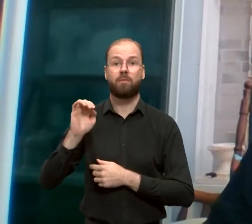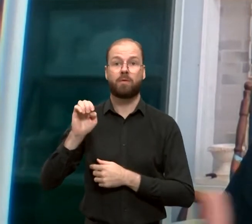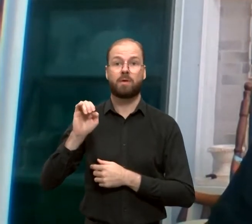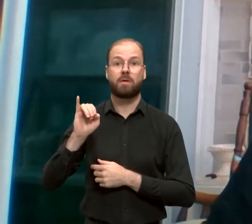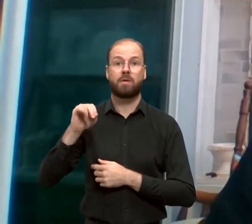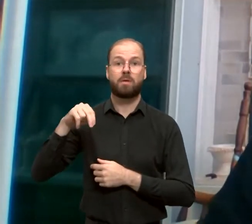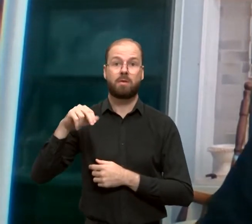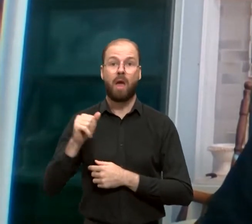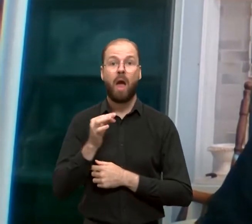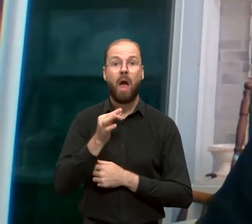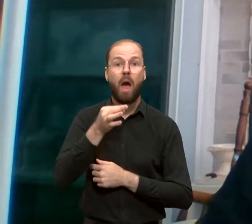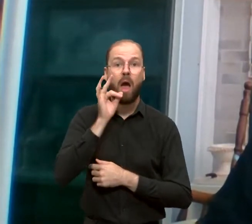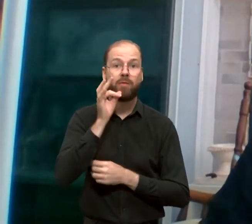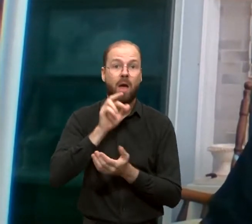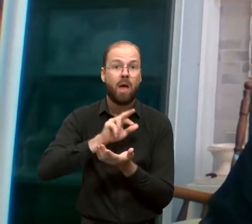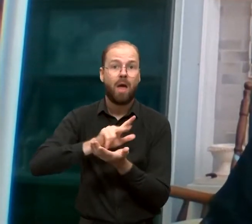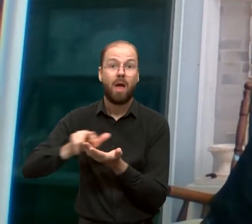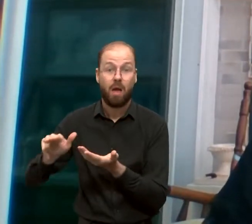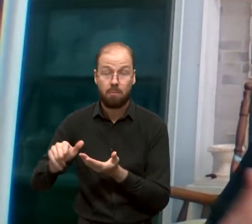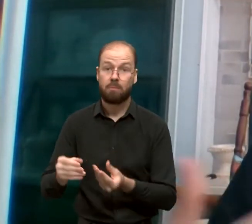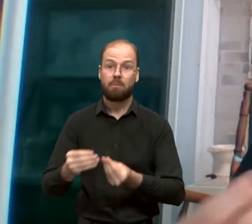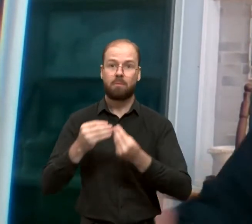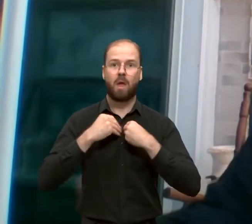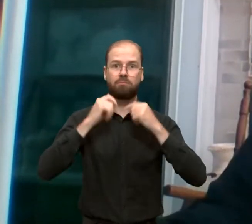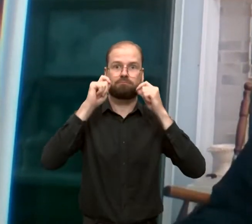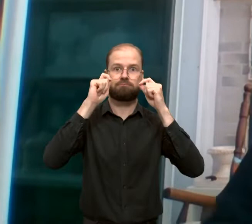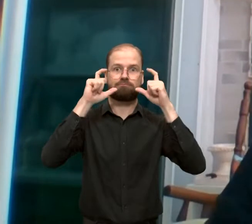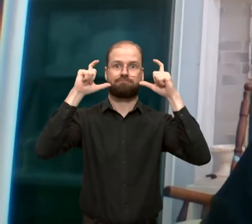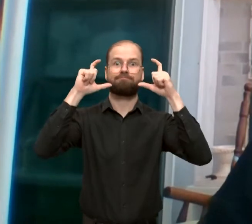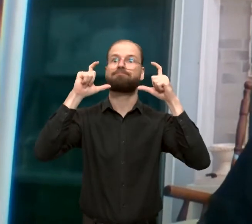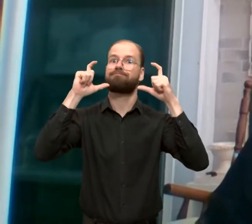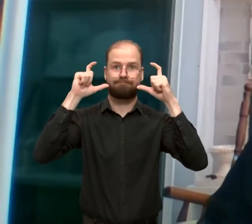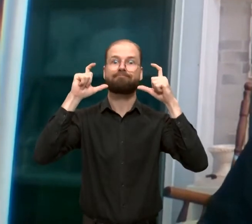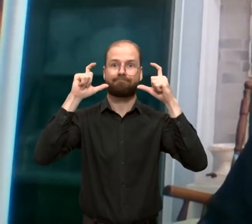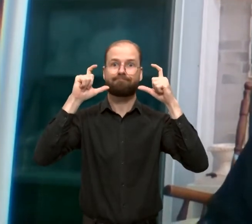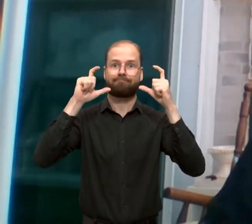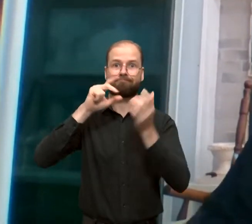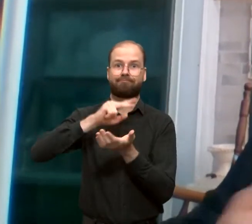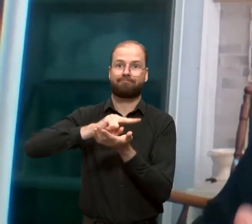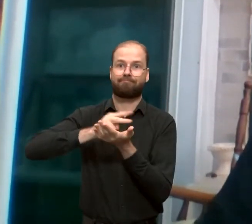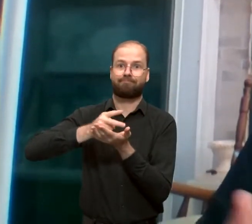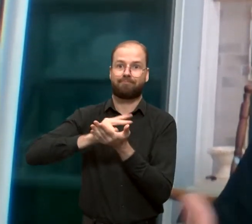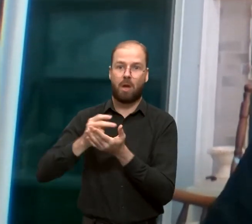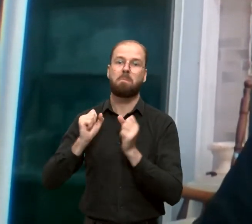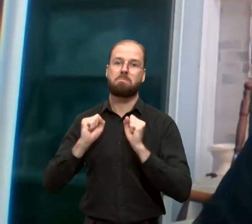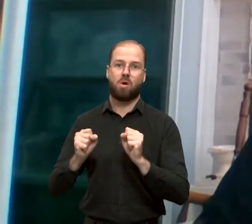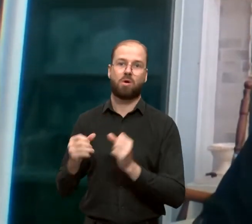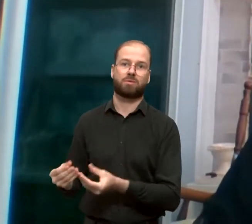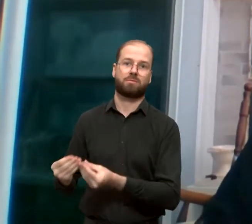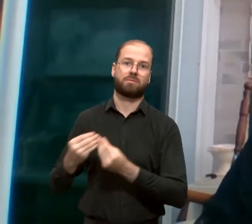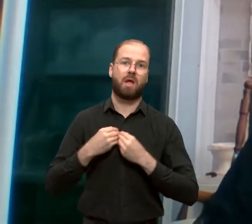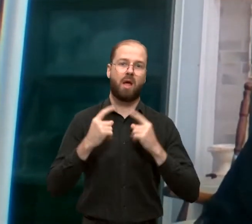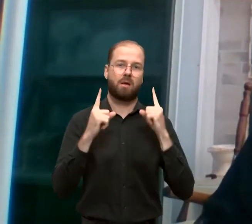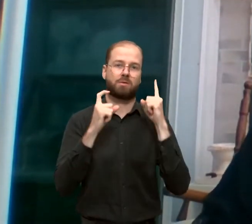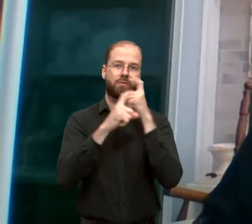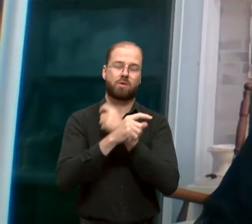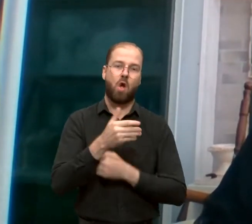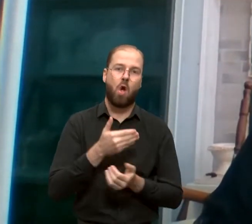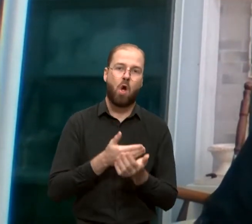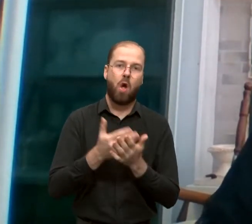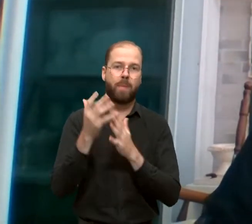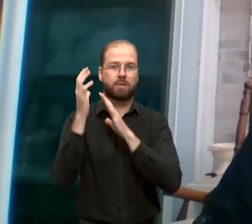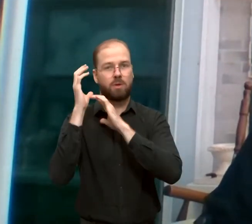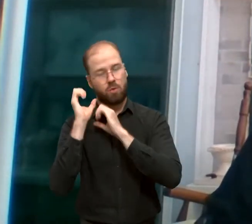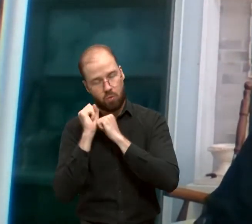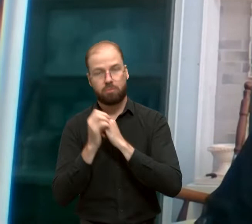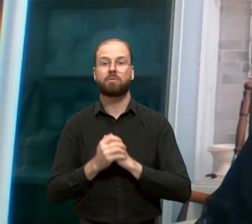alerta próximo ao período noturno e também vai piorar esse problema de dificuldade em iniciar ou manter o sono.